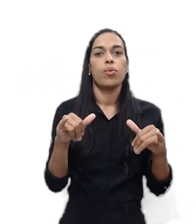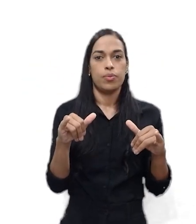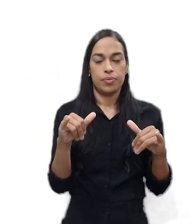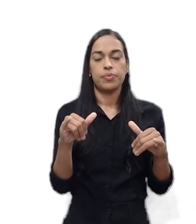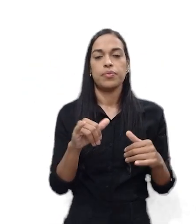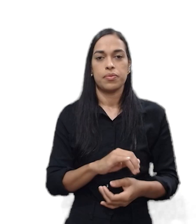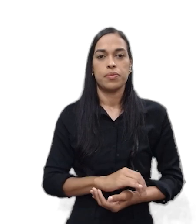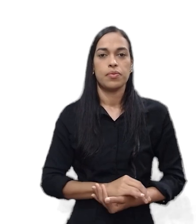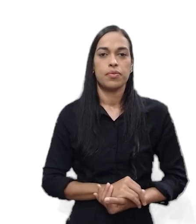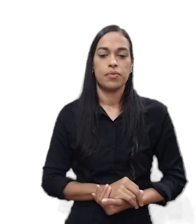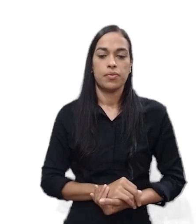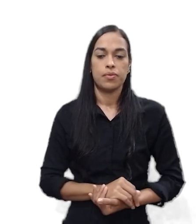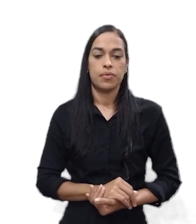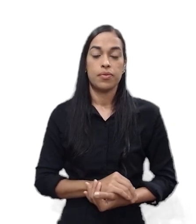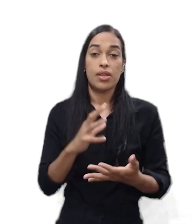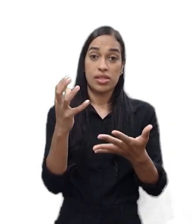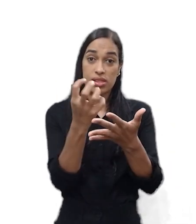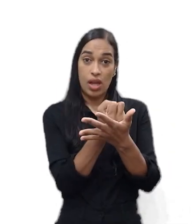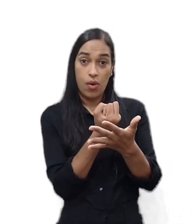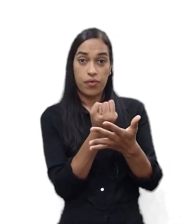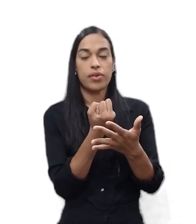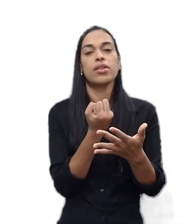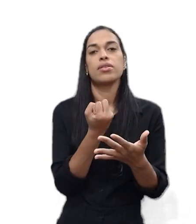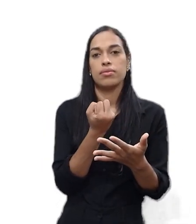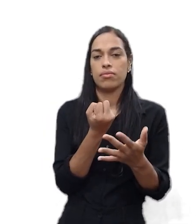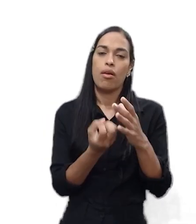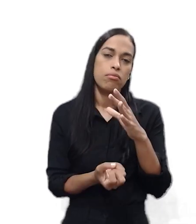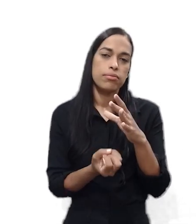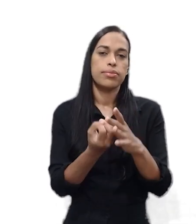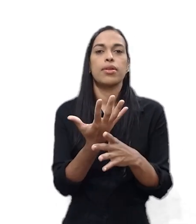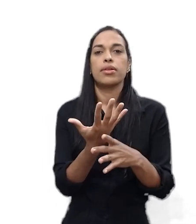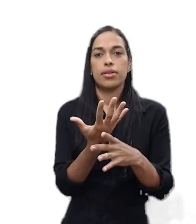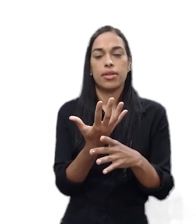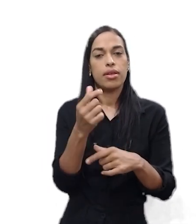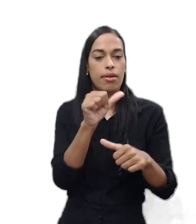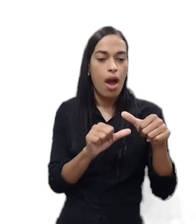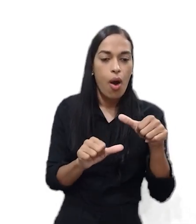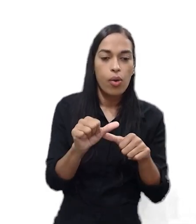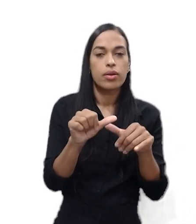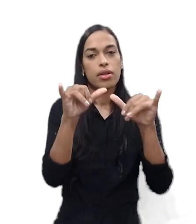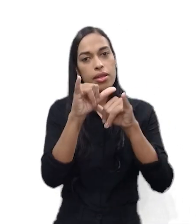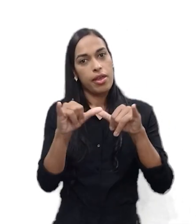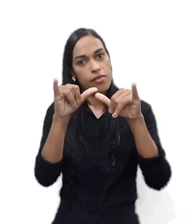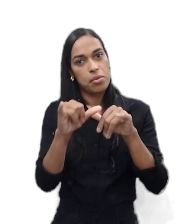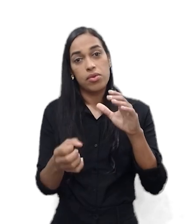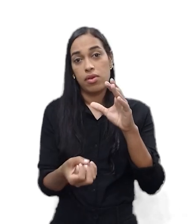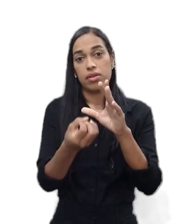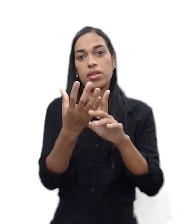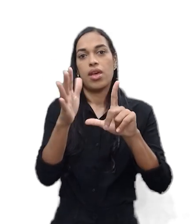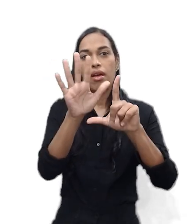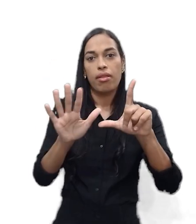nesses campos, né, e salve. Aí pode criar alterar o banco de dados, criar